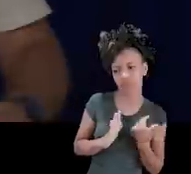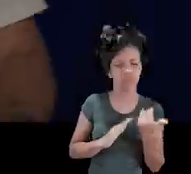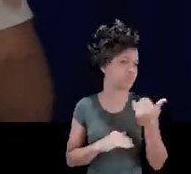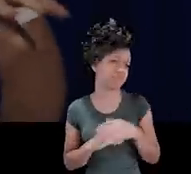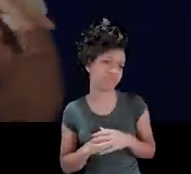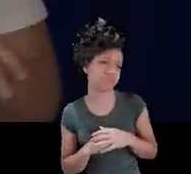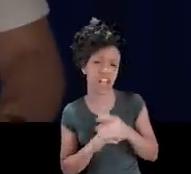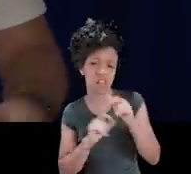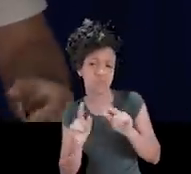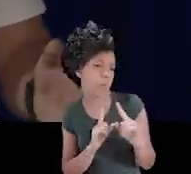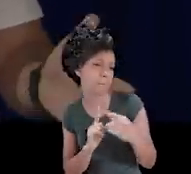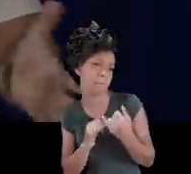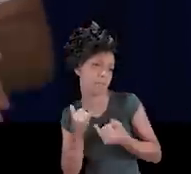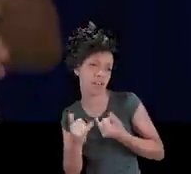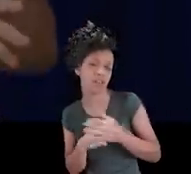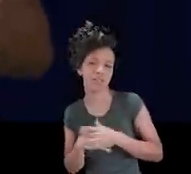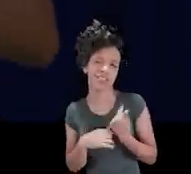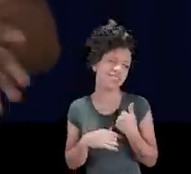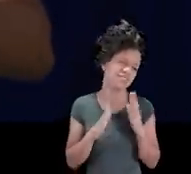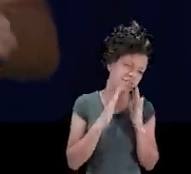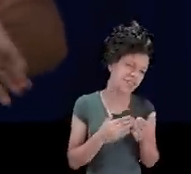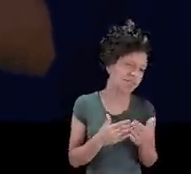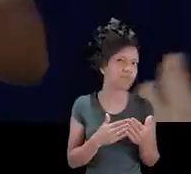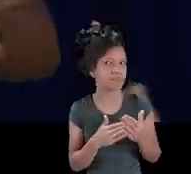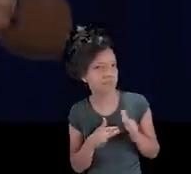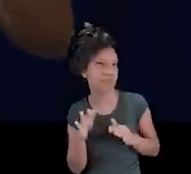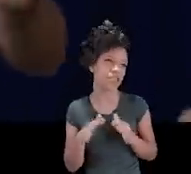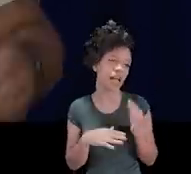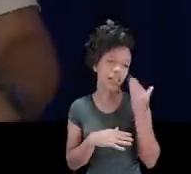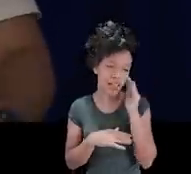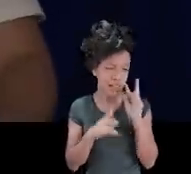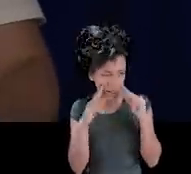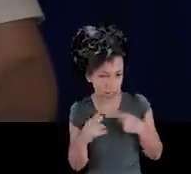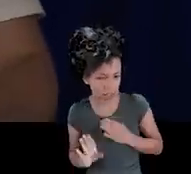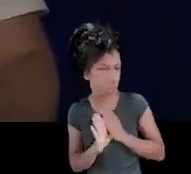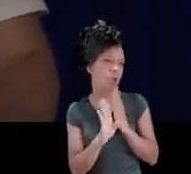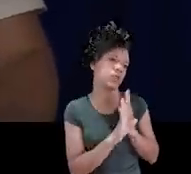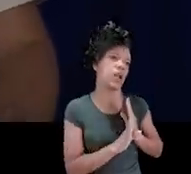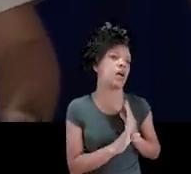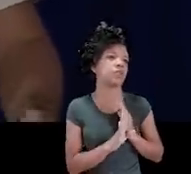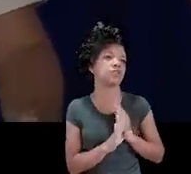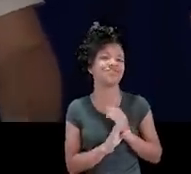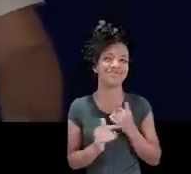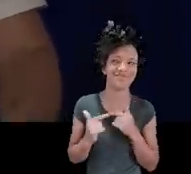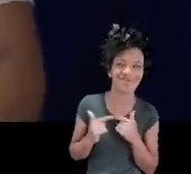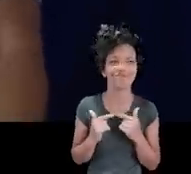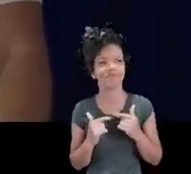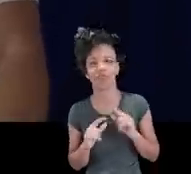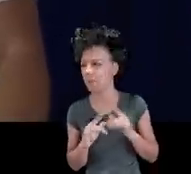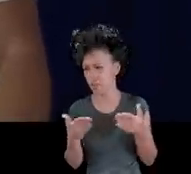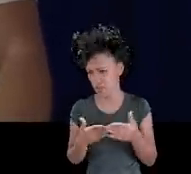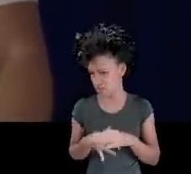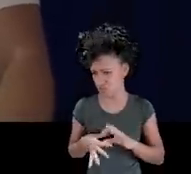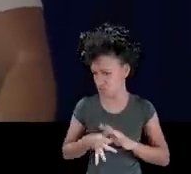a pessoa vem brincar alguma coisa com você, você tá meio nessa parte ainda... De tentar se entender. É, tipo, pô, dá aquela risadinha, mas... Hoje você não liga pra absolutamente